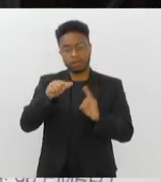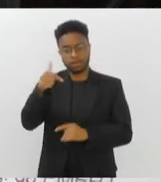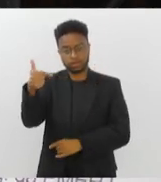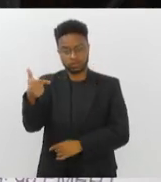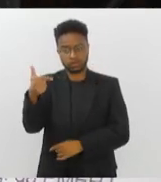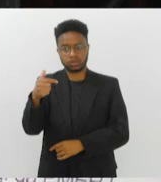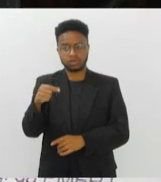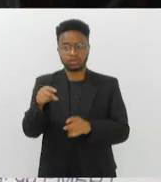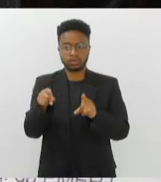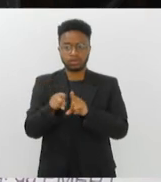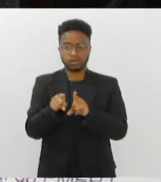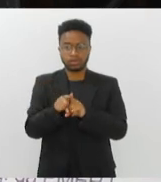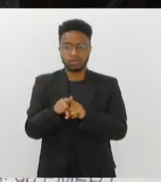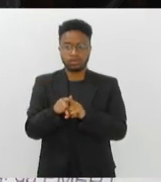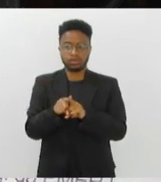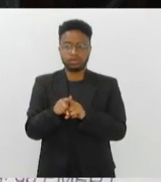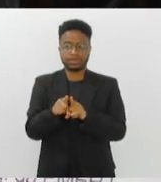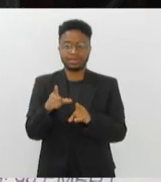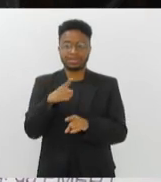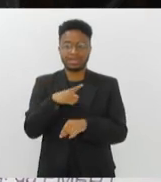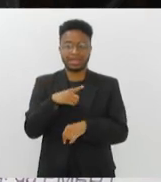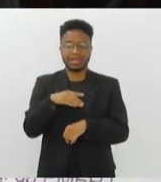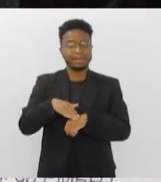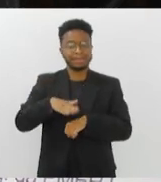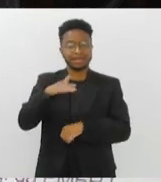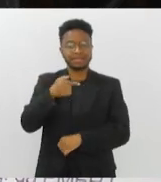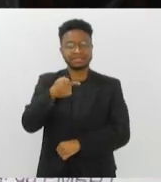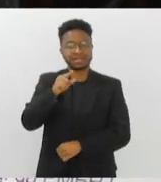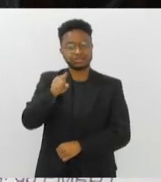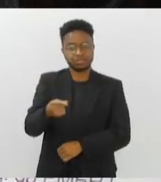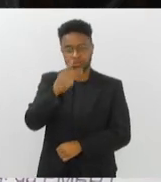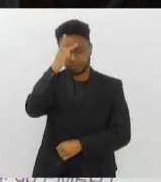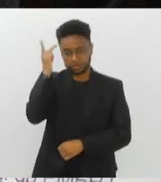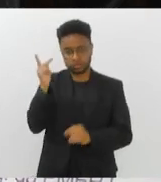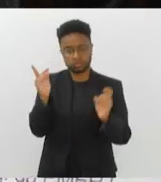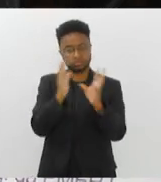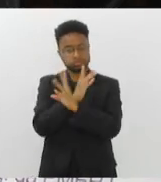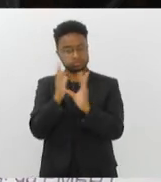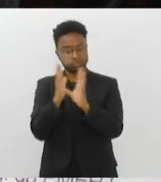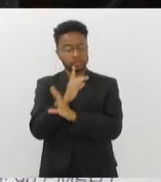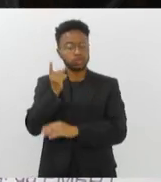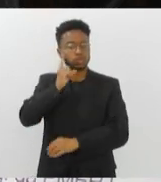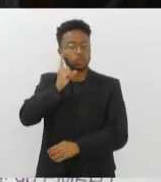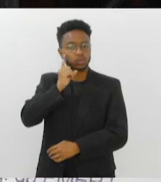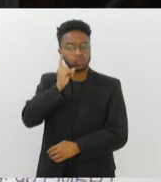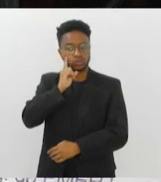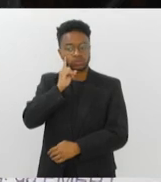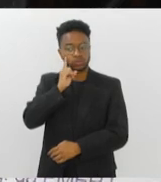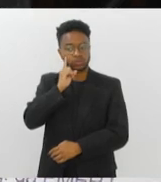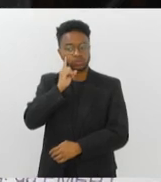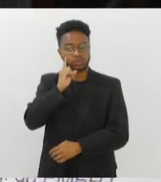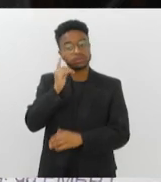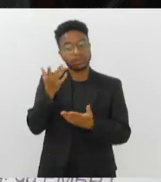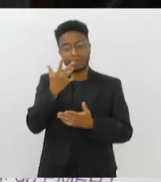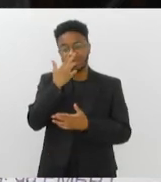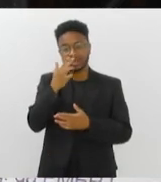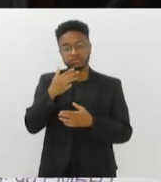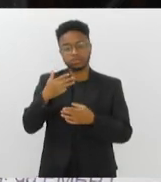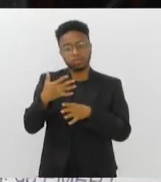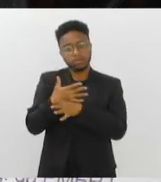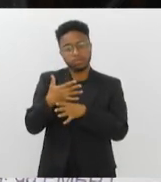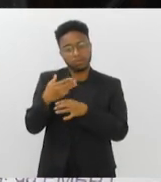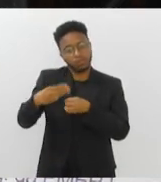público flutuante de mais de 7 mil pessoas diariamente, praticamente um município.